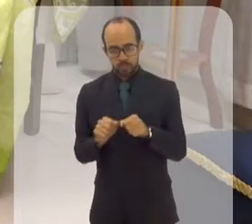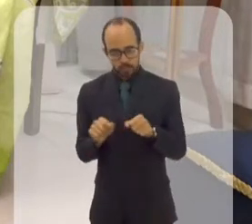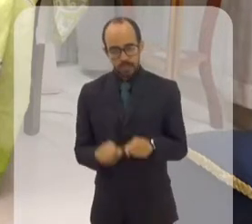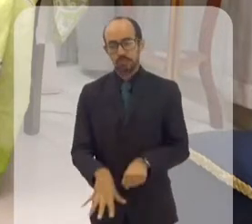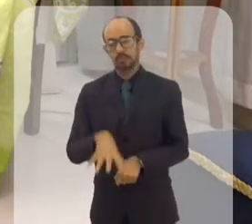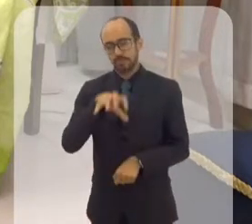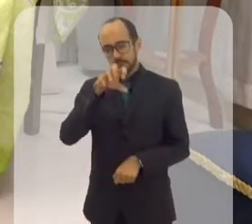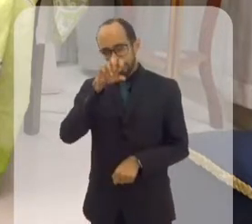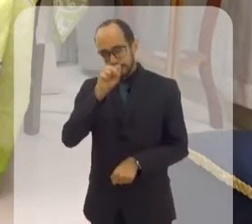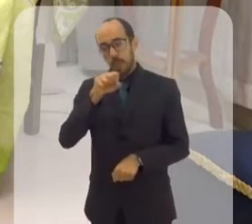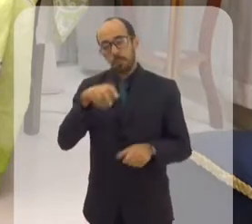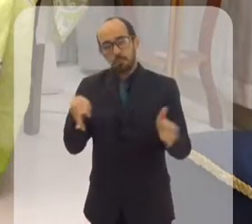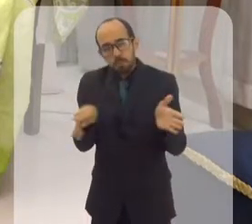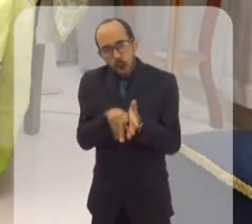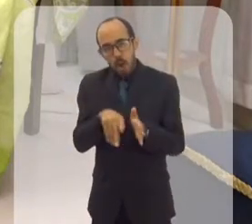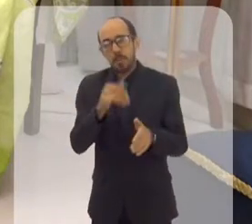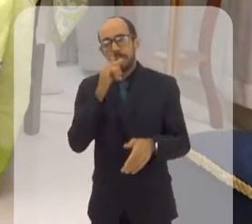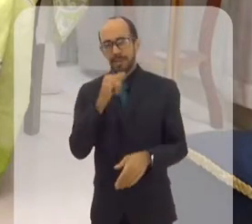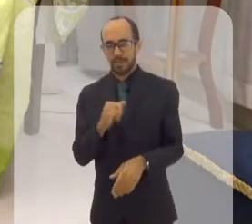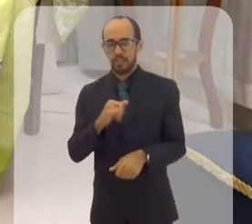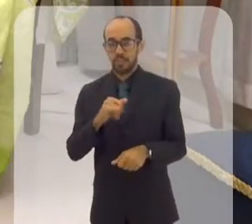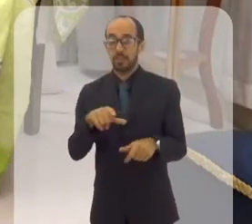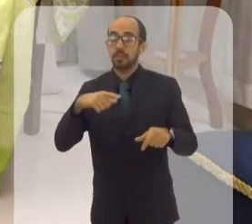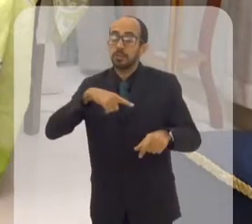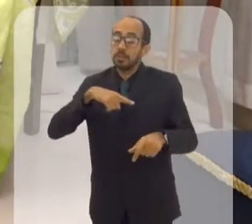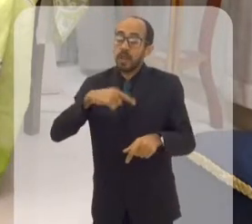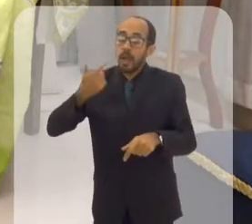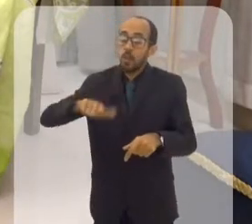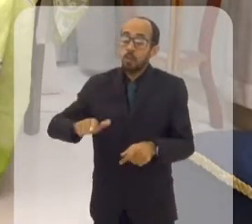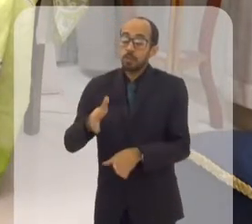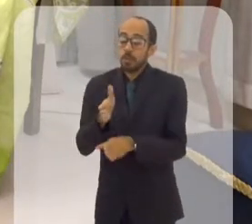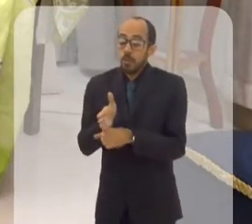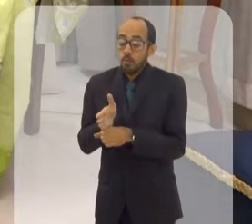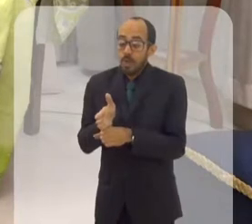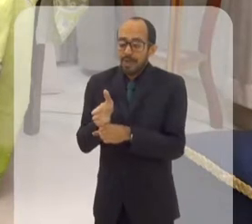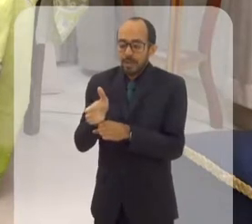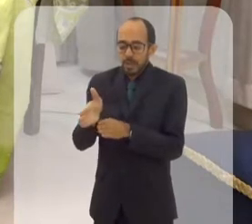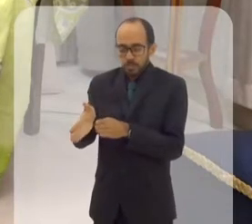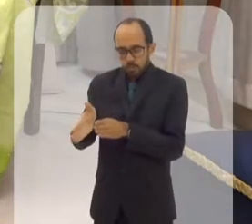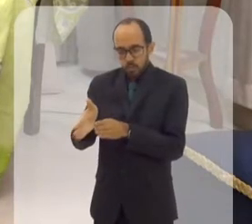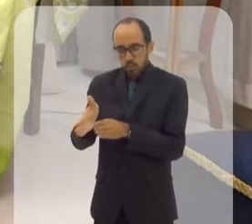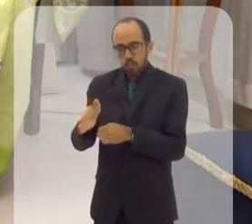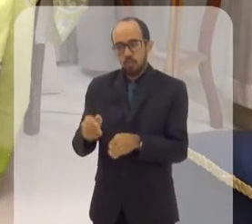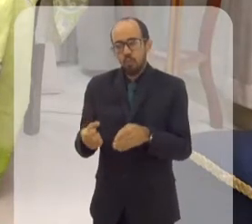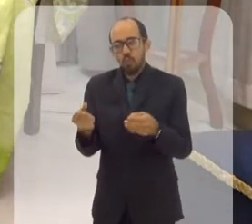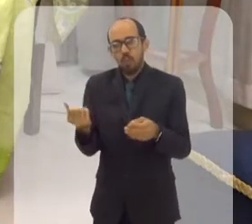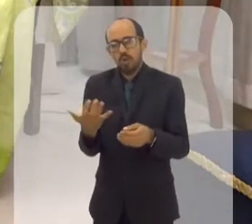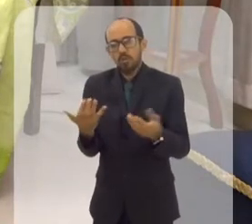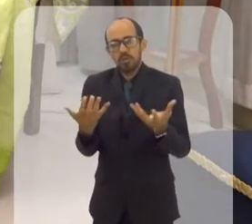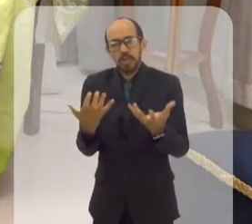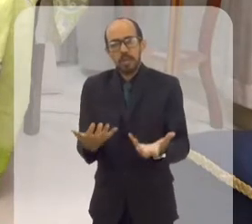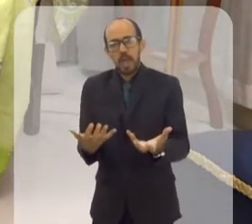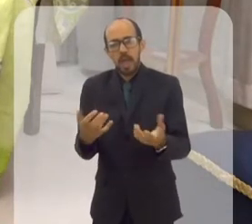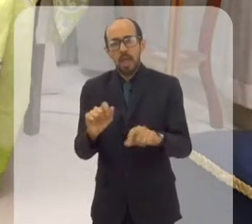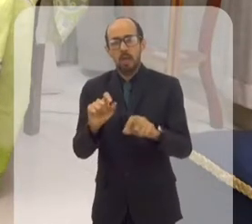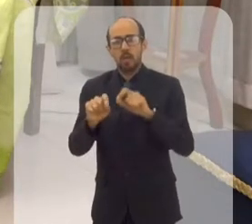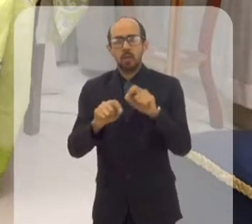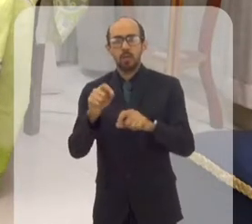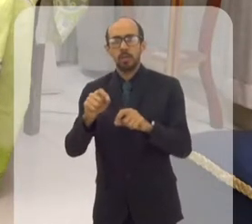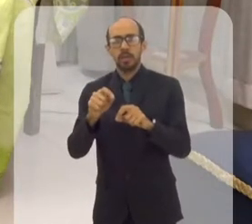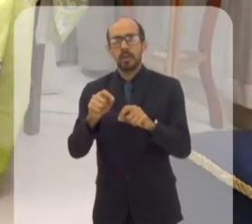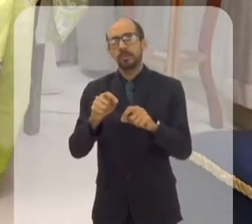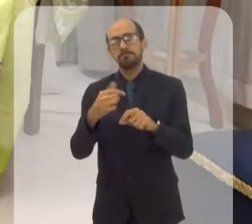você faz as respirações energizantes. E Certo. tem as equilibrantes. Hoje eu quero me manter no nível